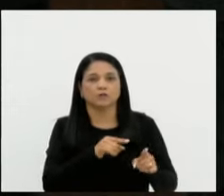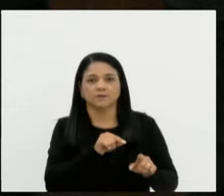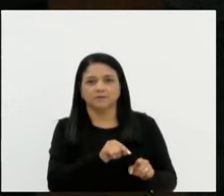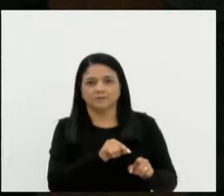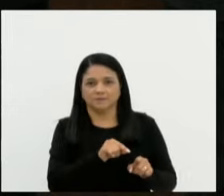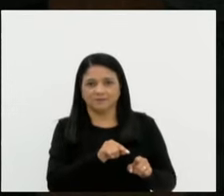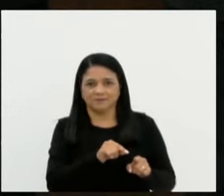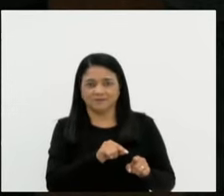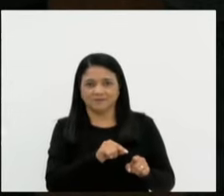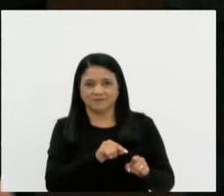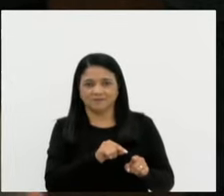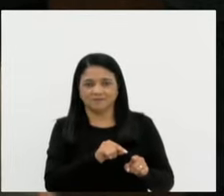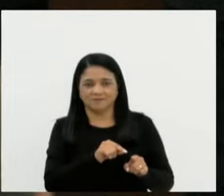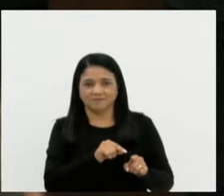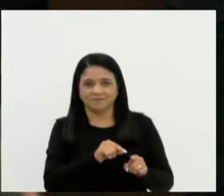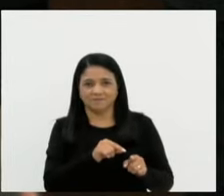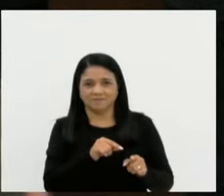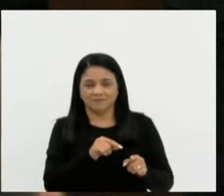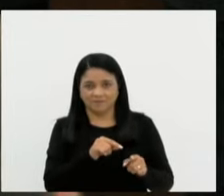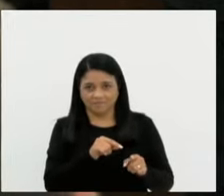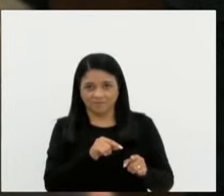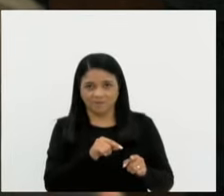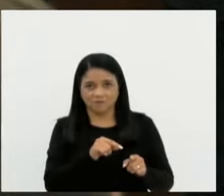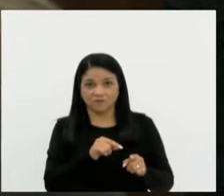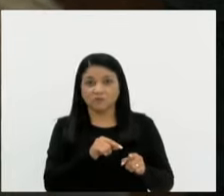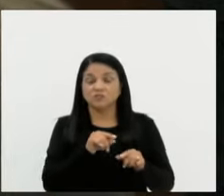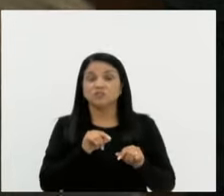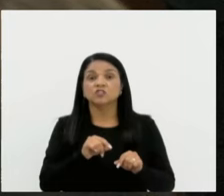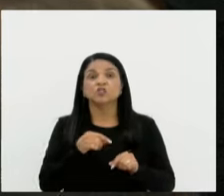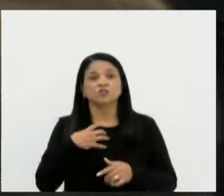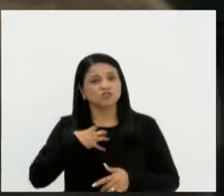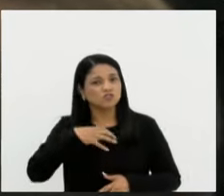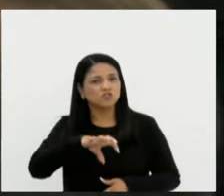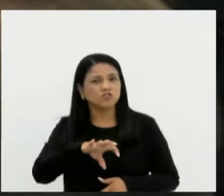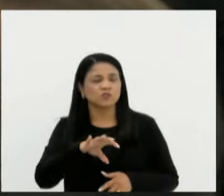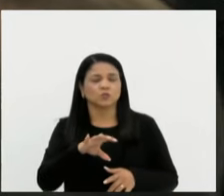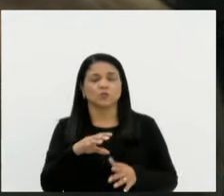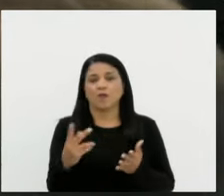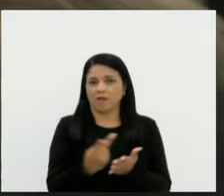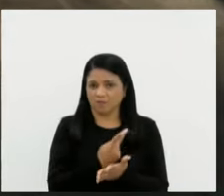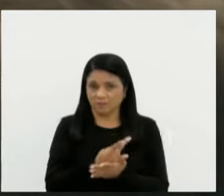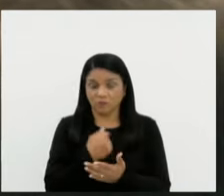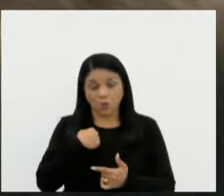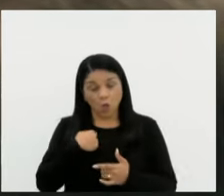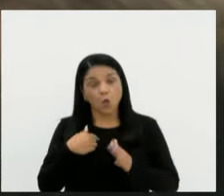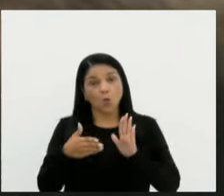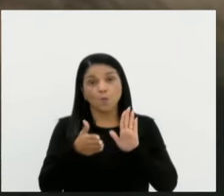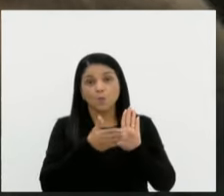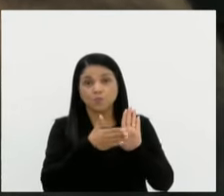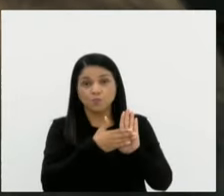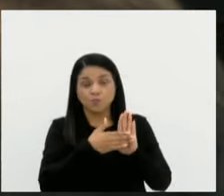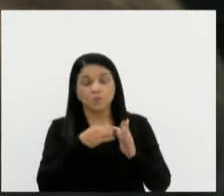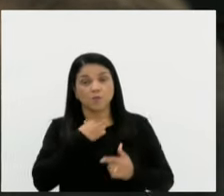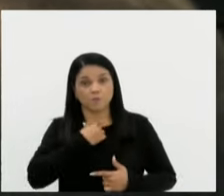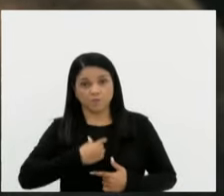achei isso e sempre falei isso com o senhor. Tanto que eu propus nessa casa uma